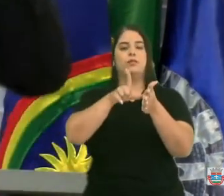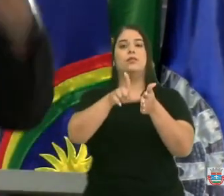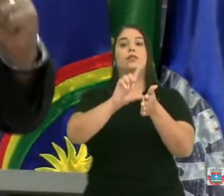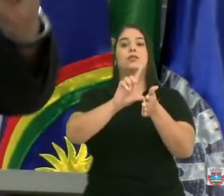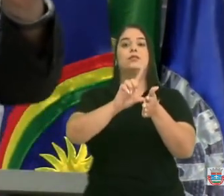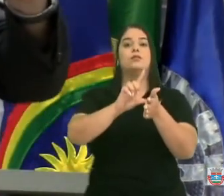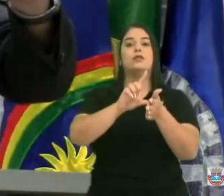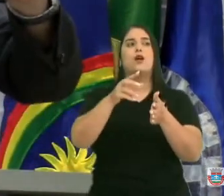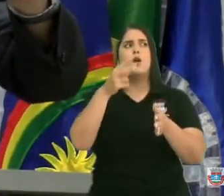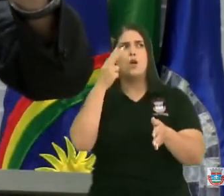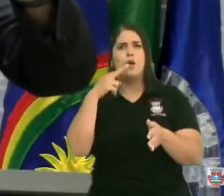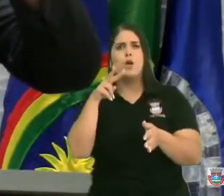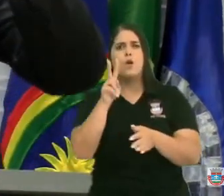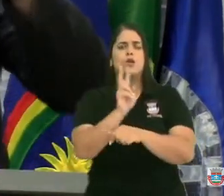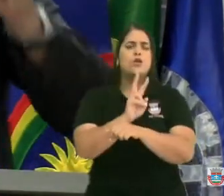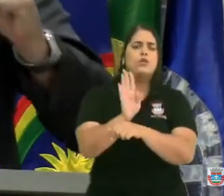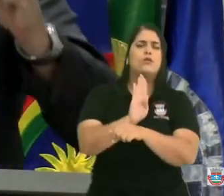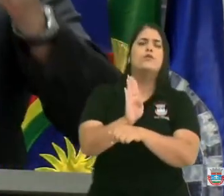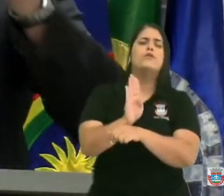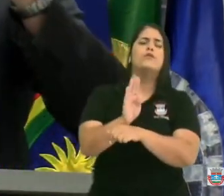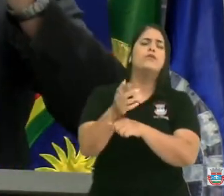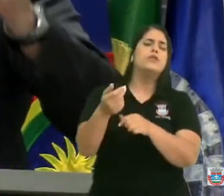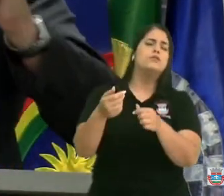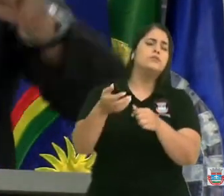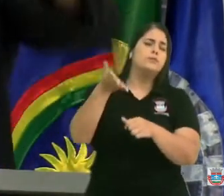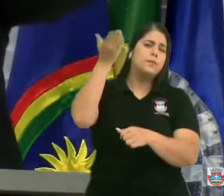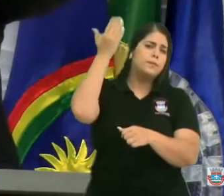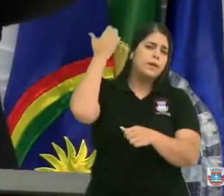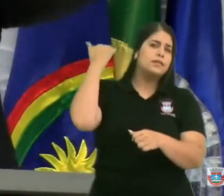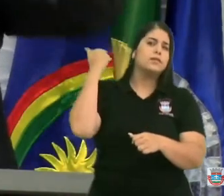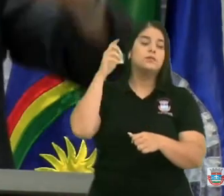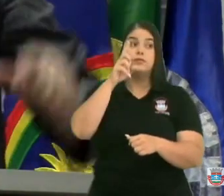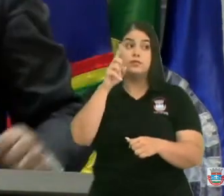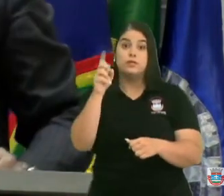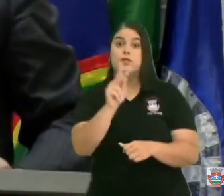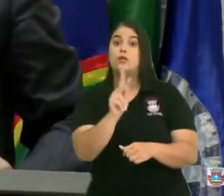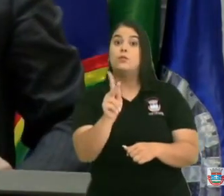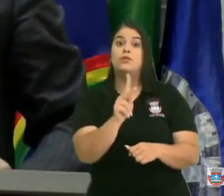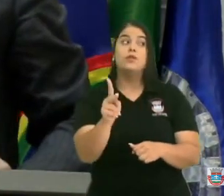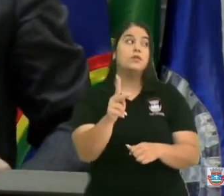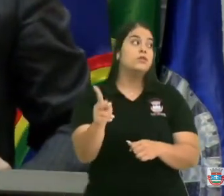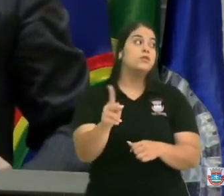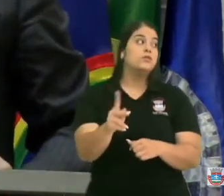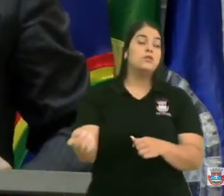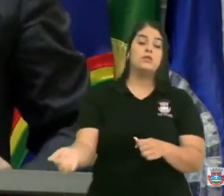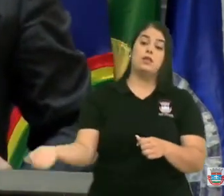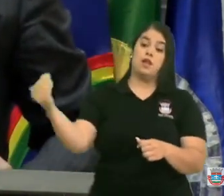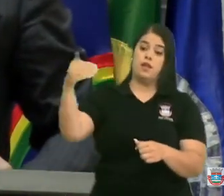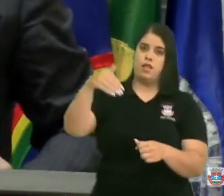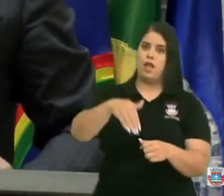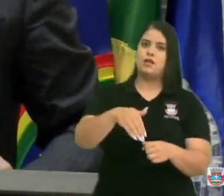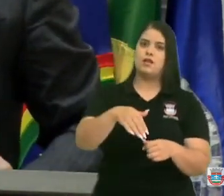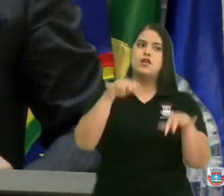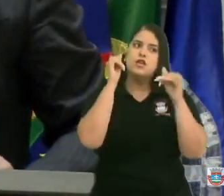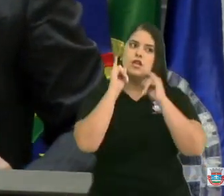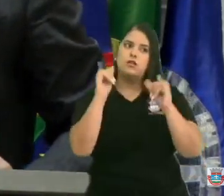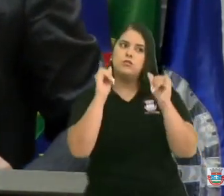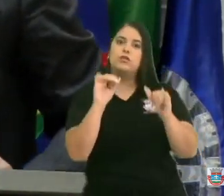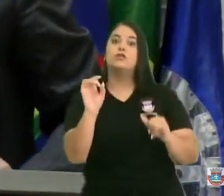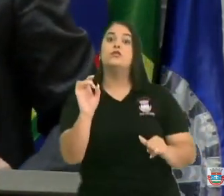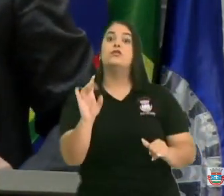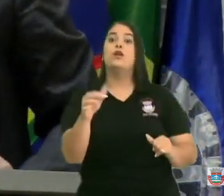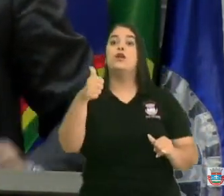e veja que teve um dia que os professores estavam tudo aqui. E eu disse, se só pode